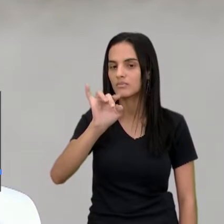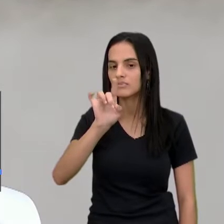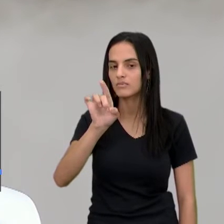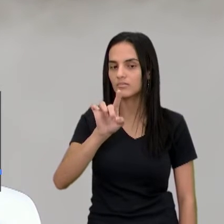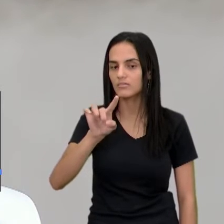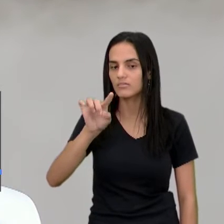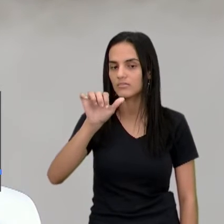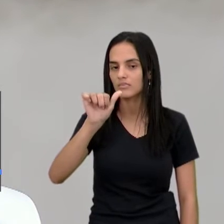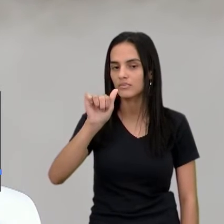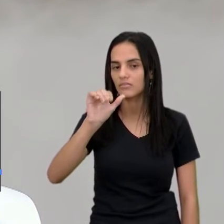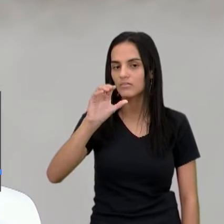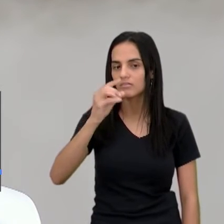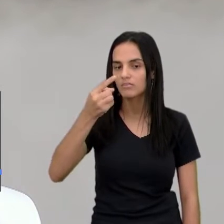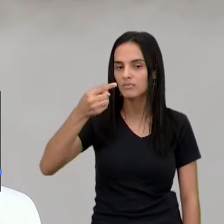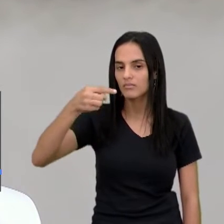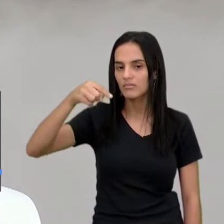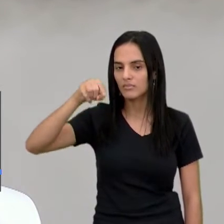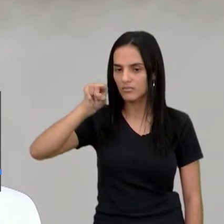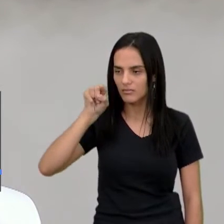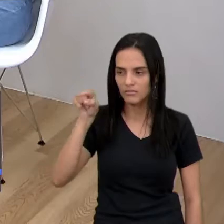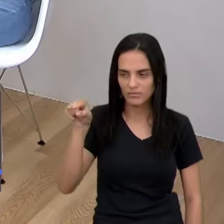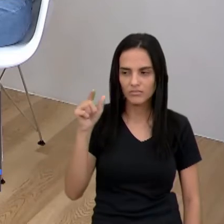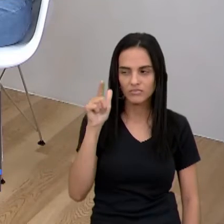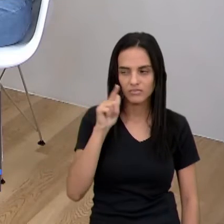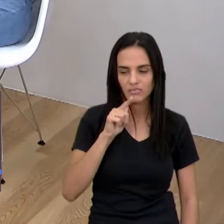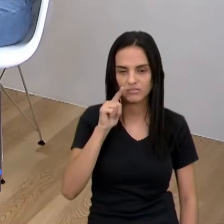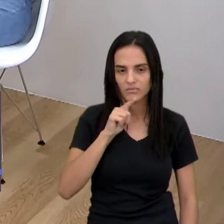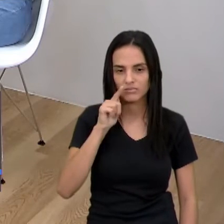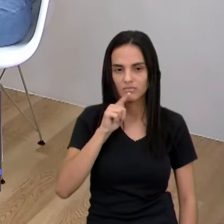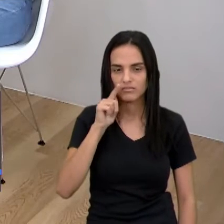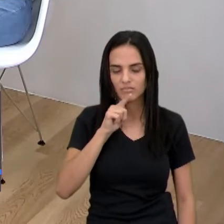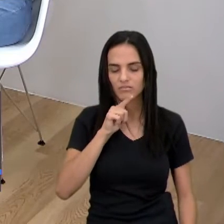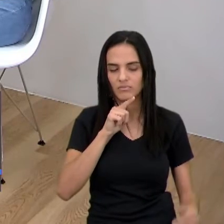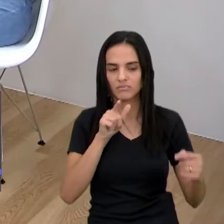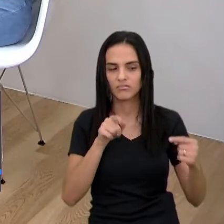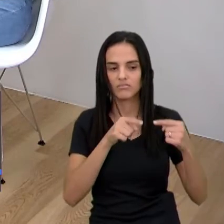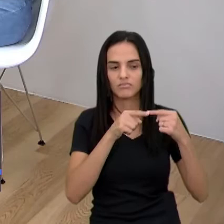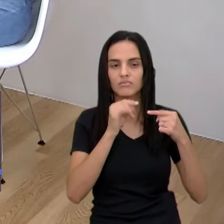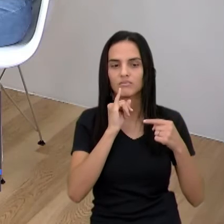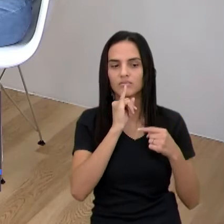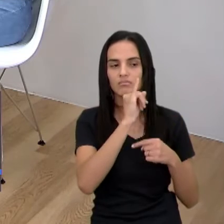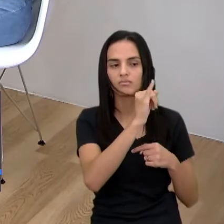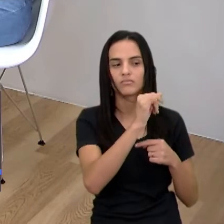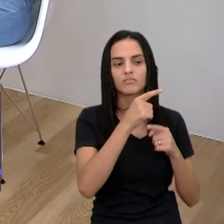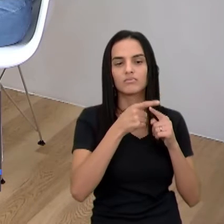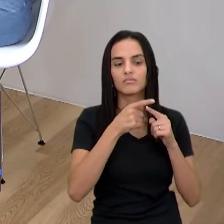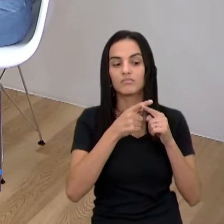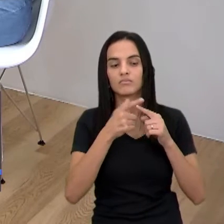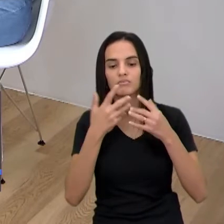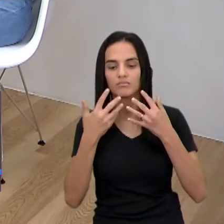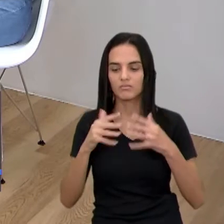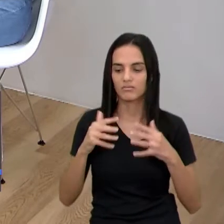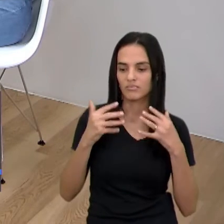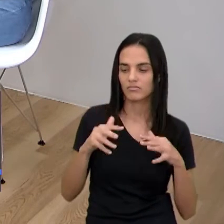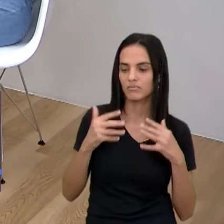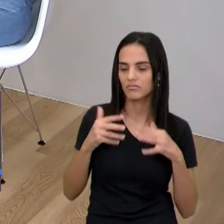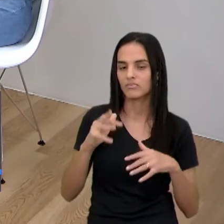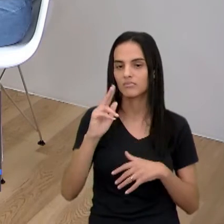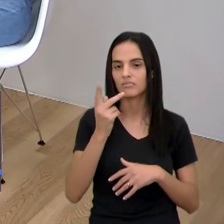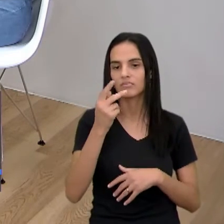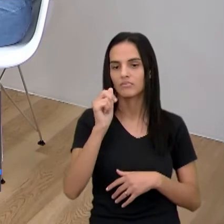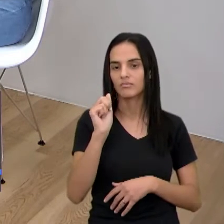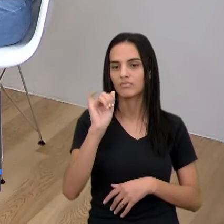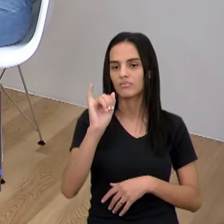Nossa. Você consegue, até pelo chute, sei lá, dizer o porquê desse pânico da haitização do